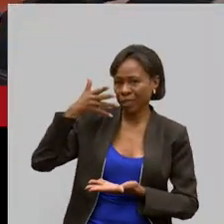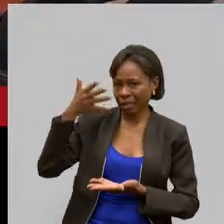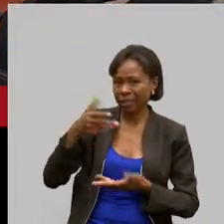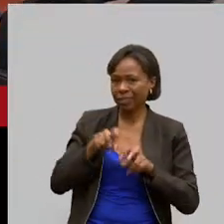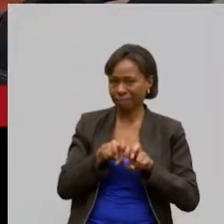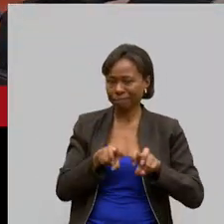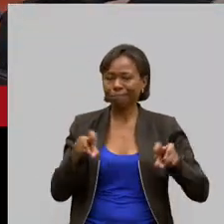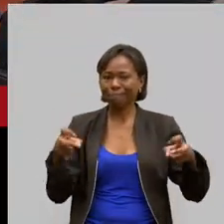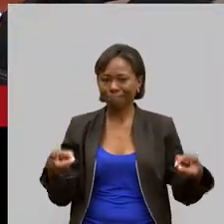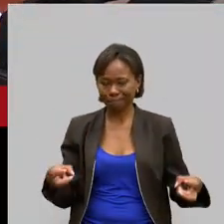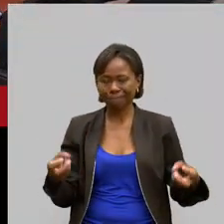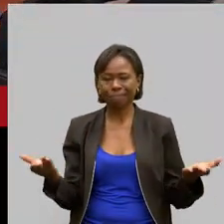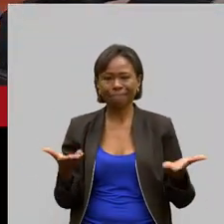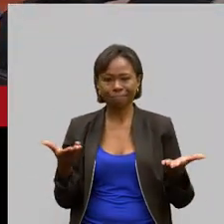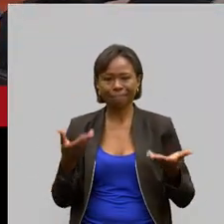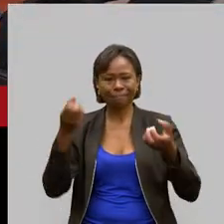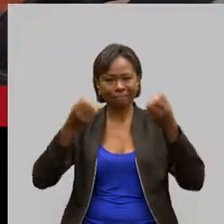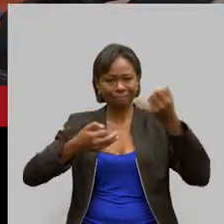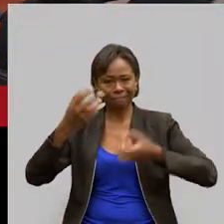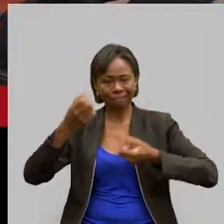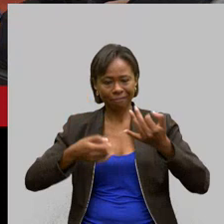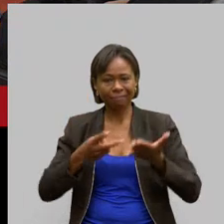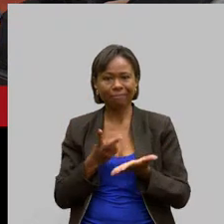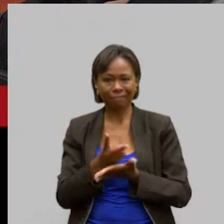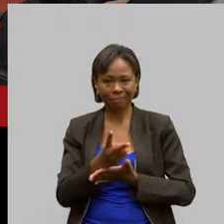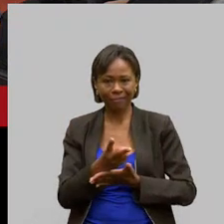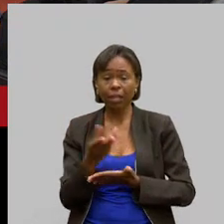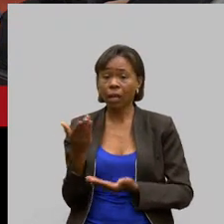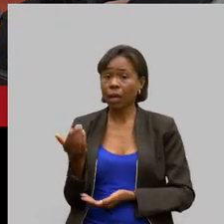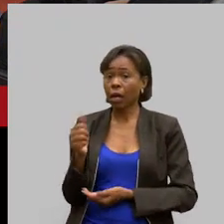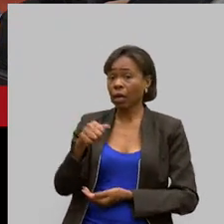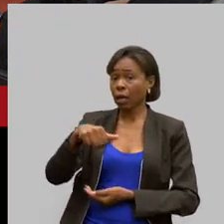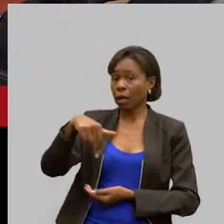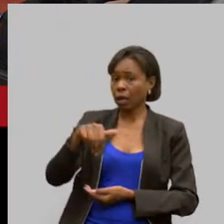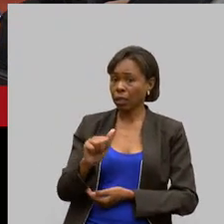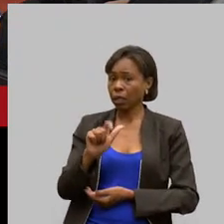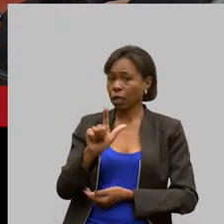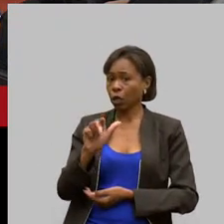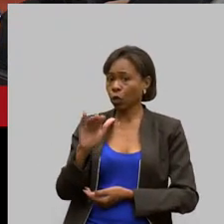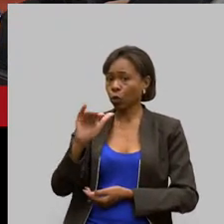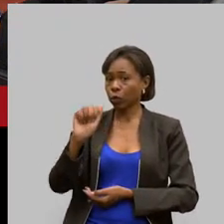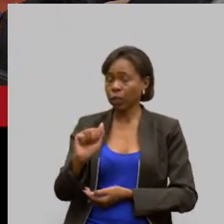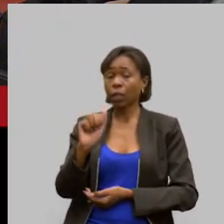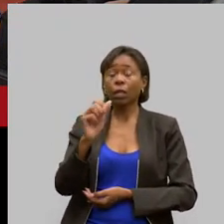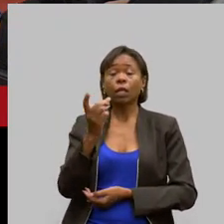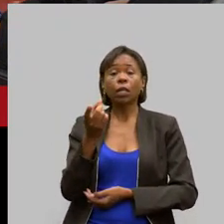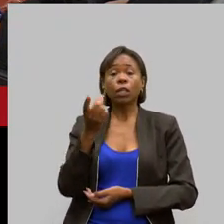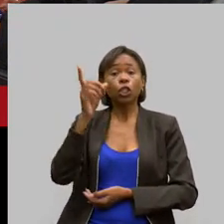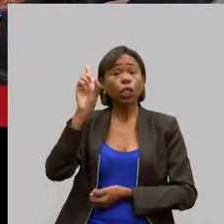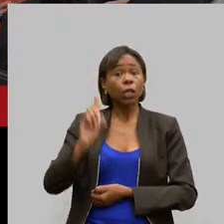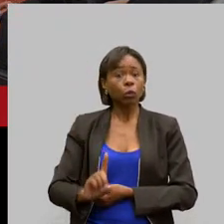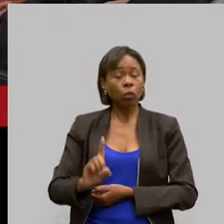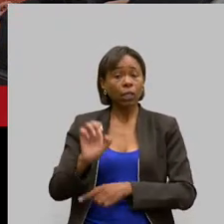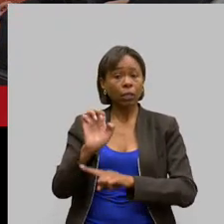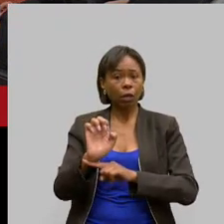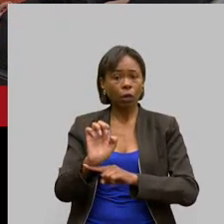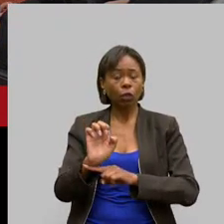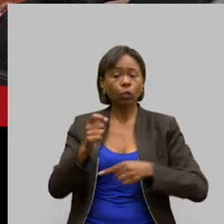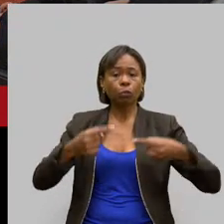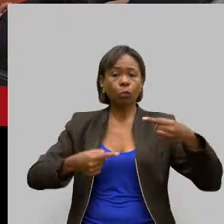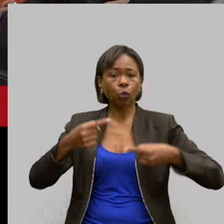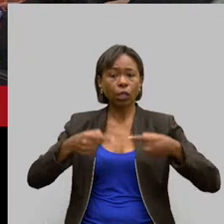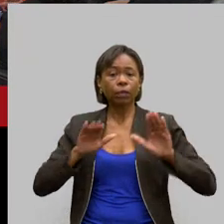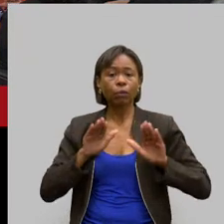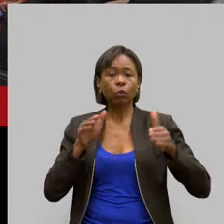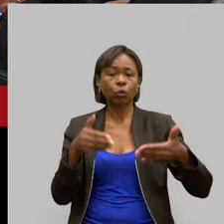pra gente da sequência vou passar para Lúcia que é a diretora Estadual de políticas para pessas com